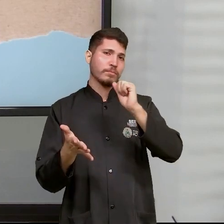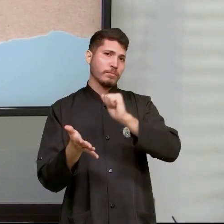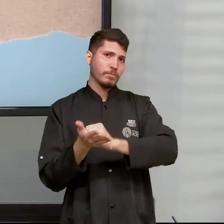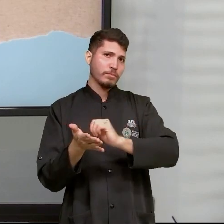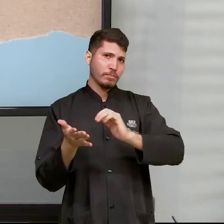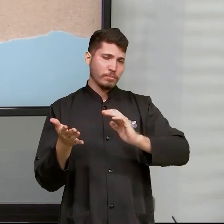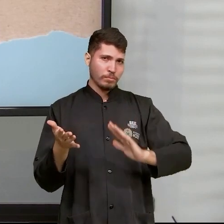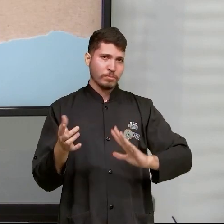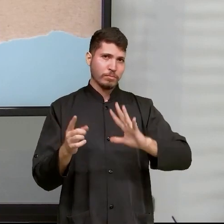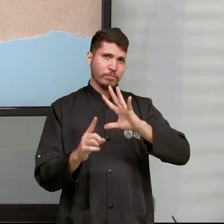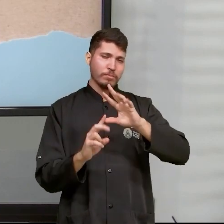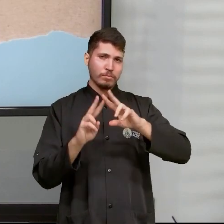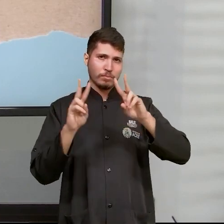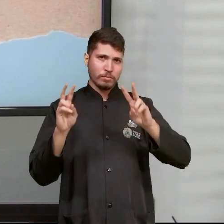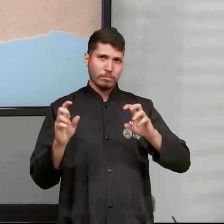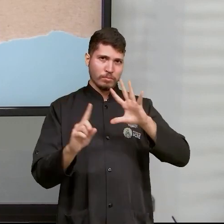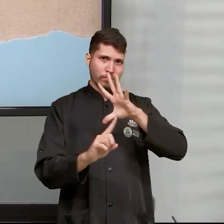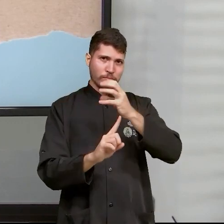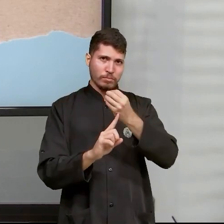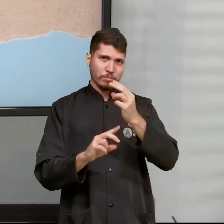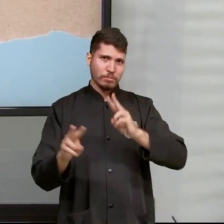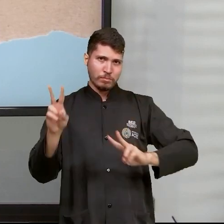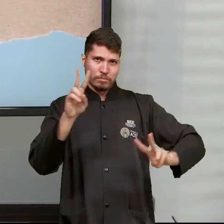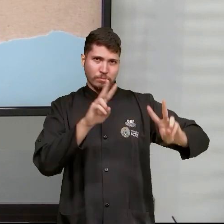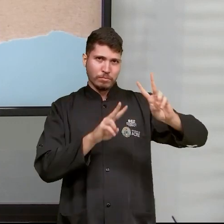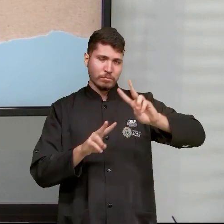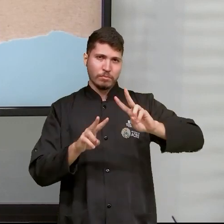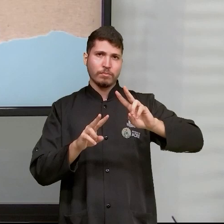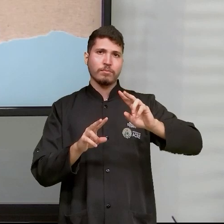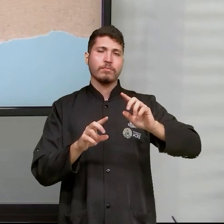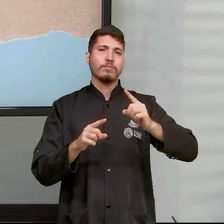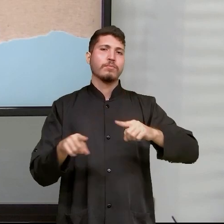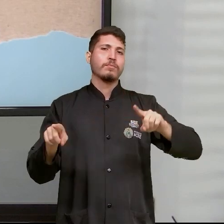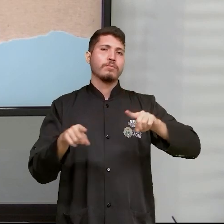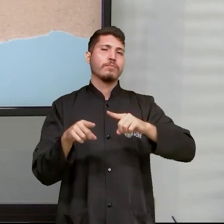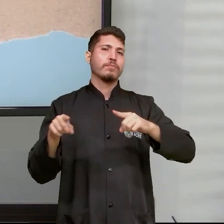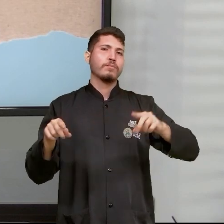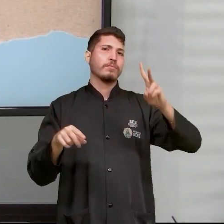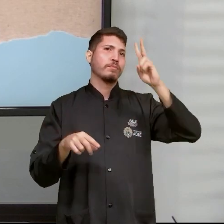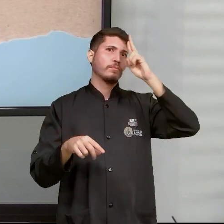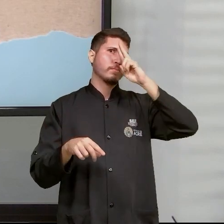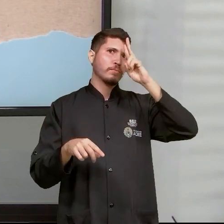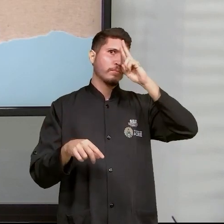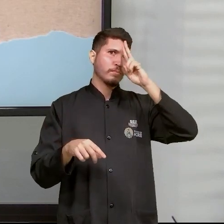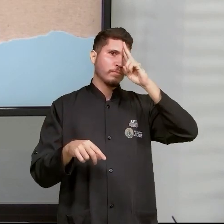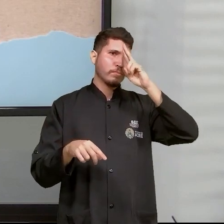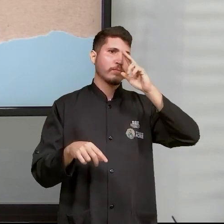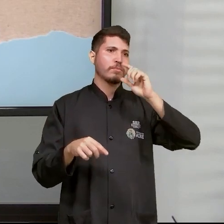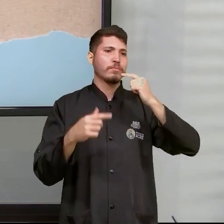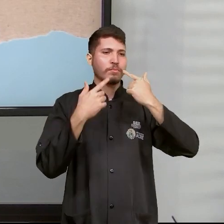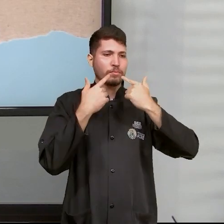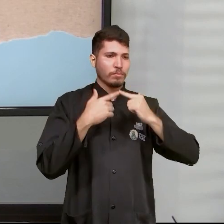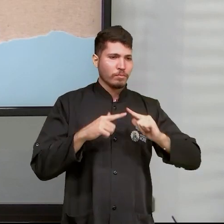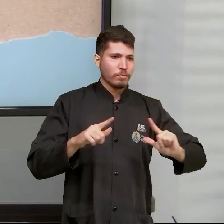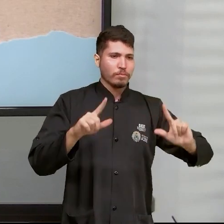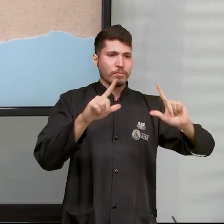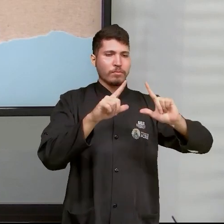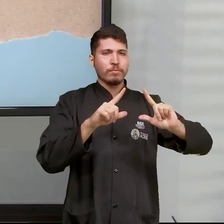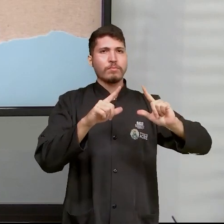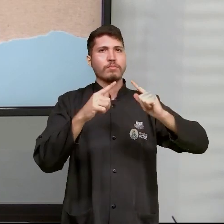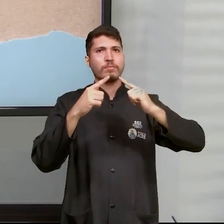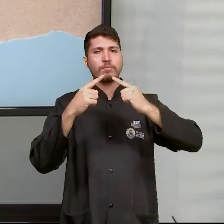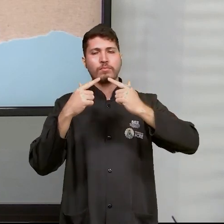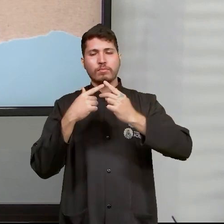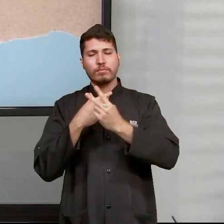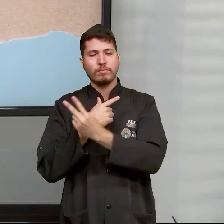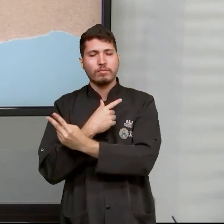artes visuais e música, sobre a história dessas duas linguagens, e a gente pôde aprender um